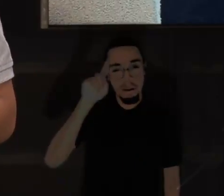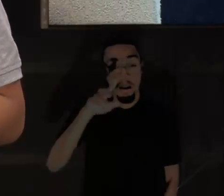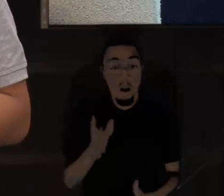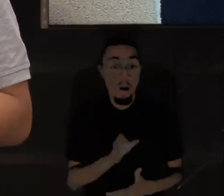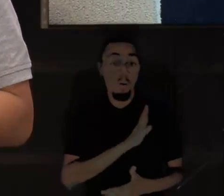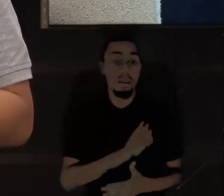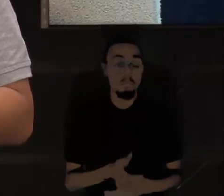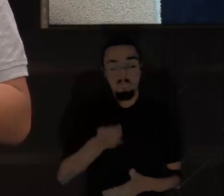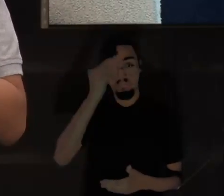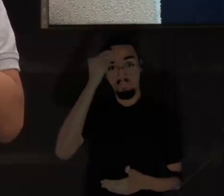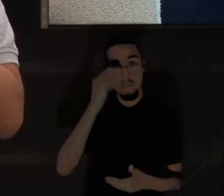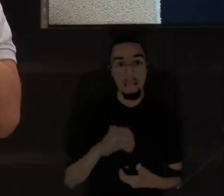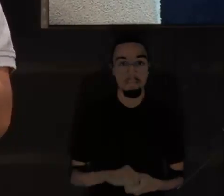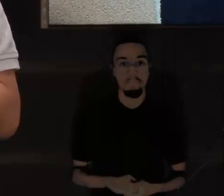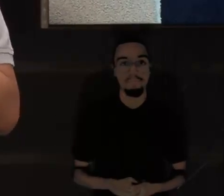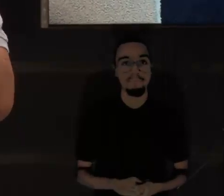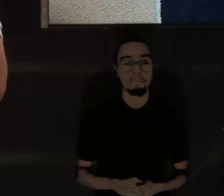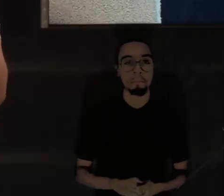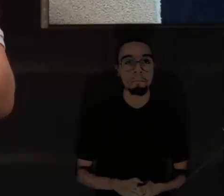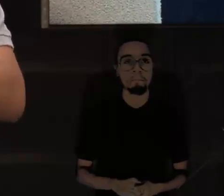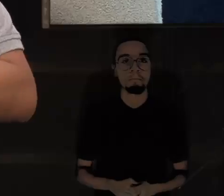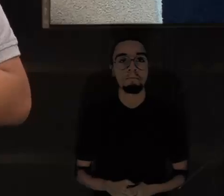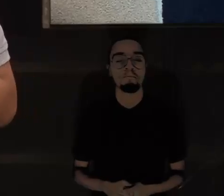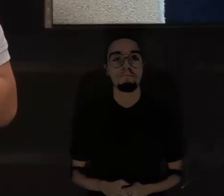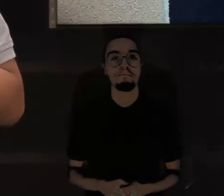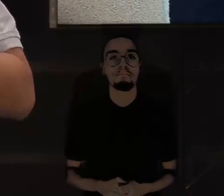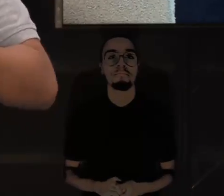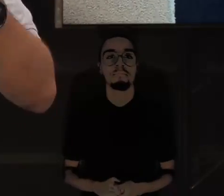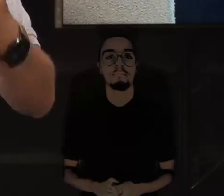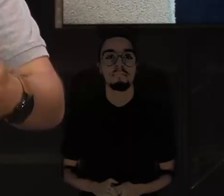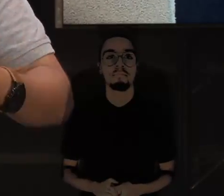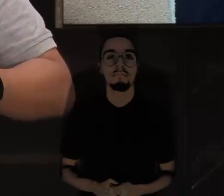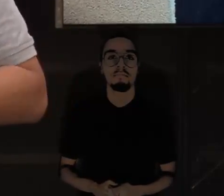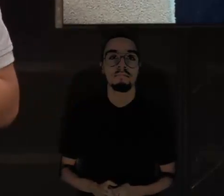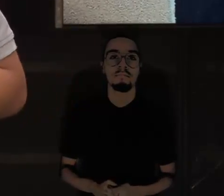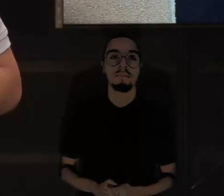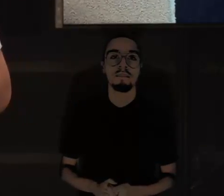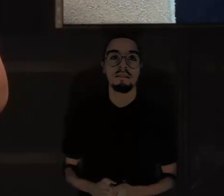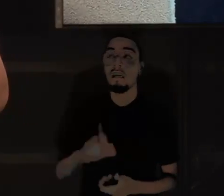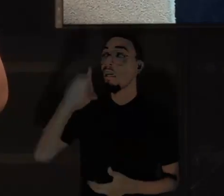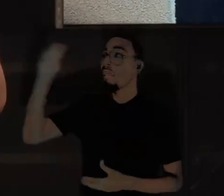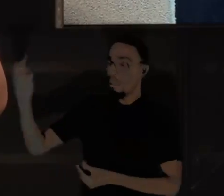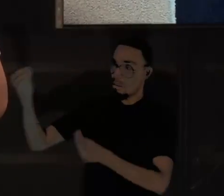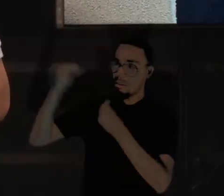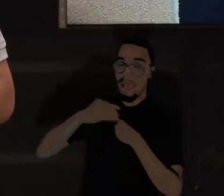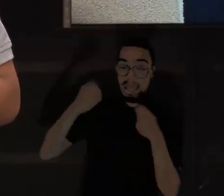coração. Os desafios que Deus tem para a sua vida são maiores do que a sua vida.